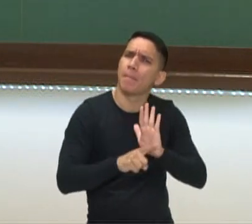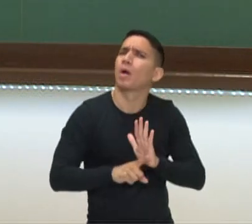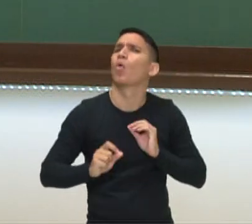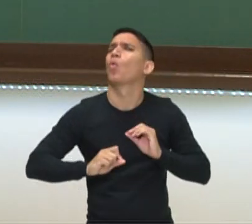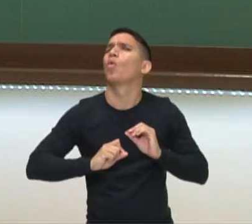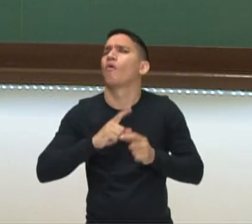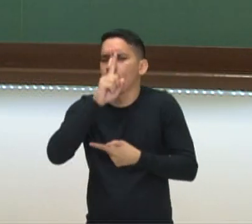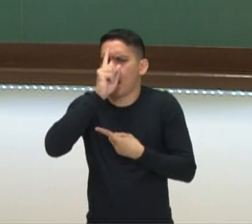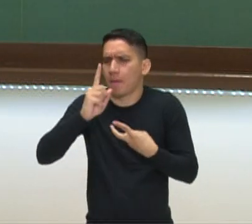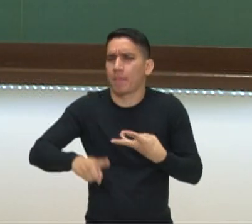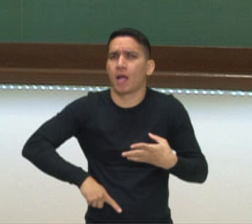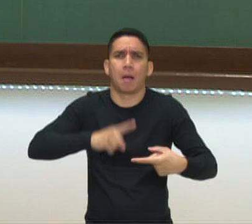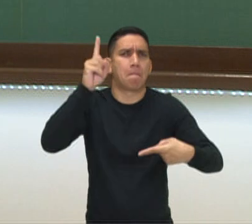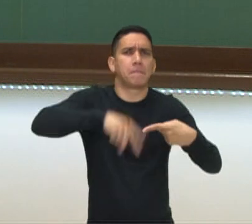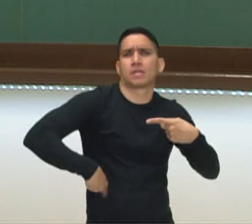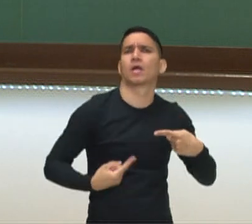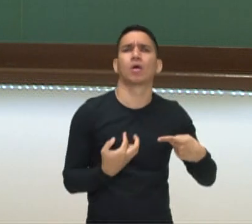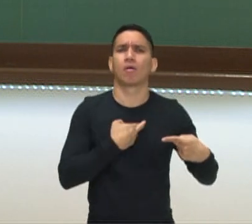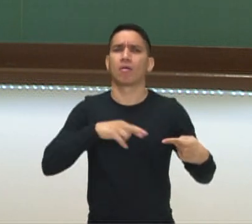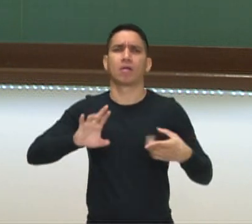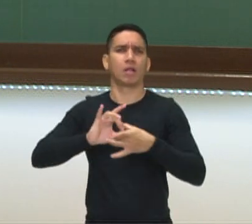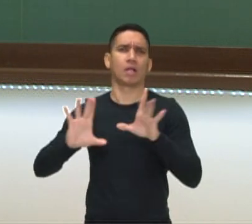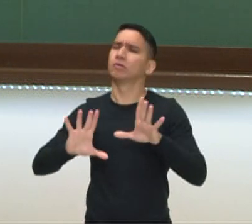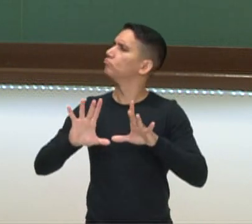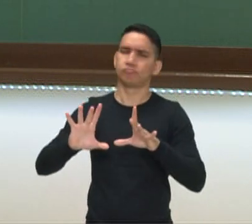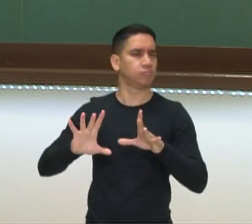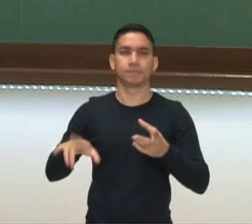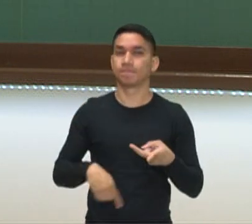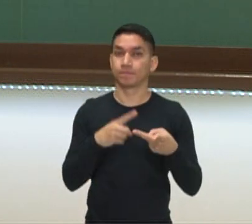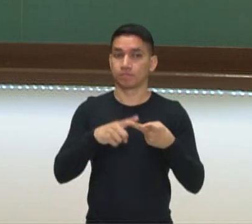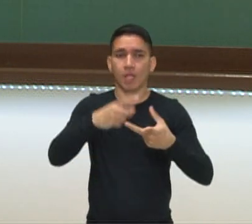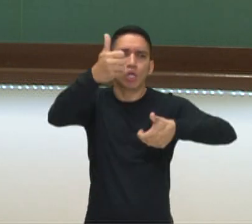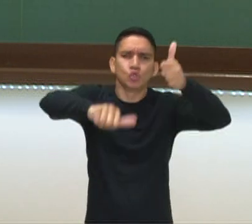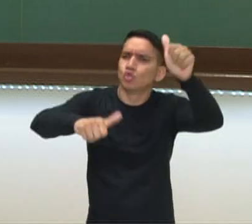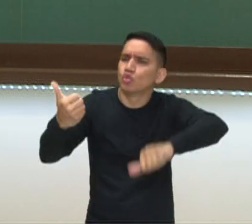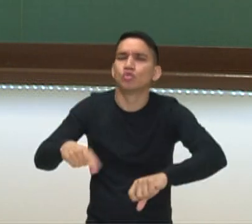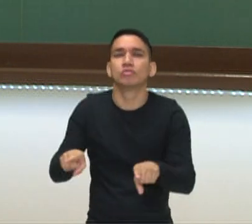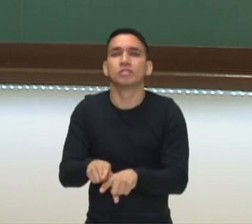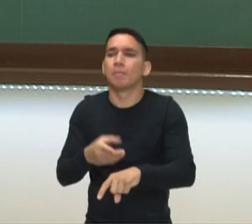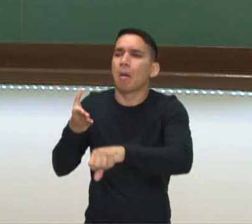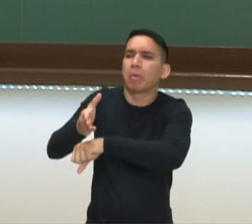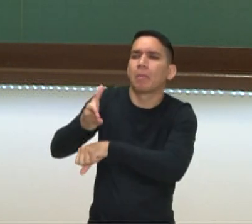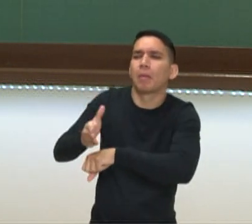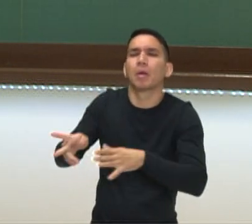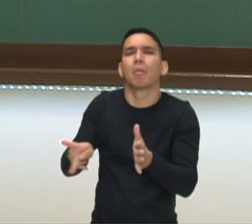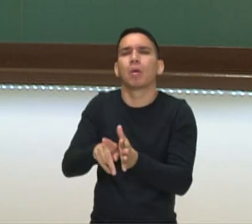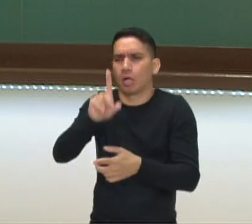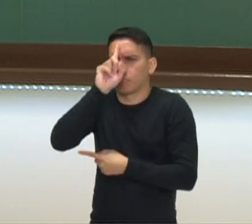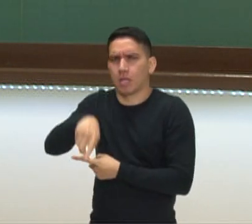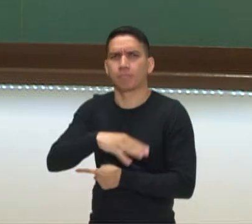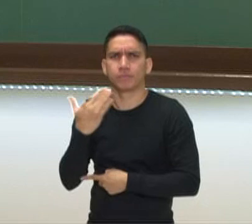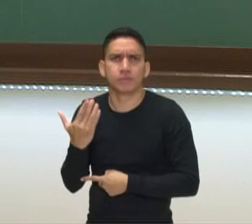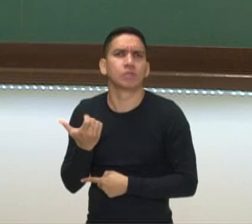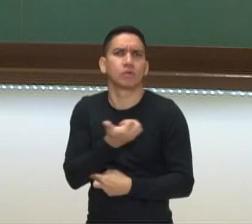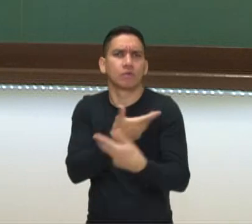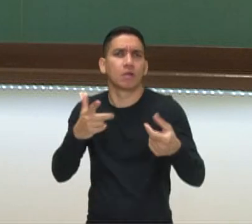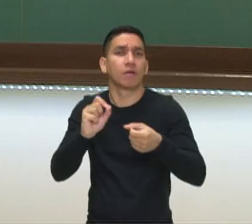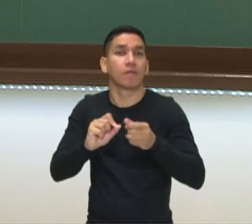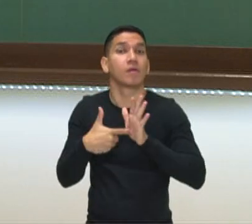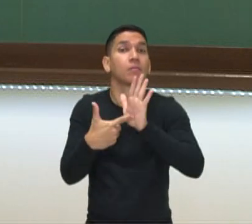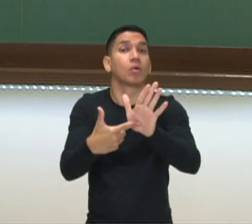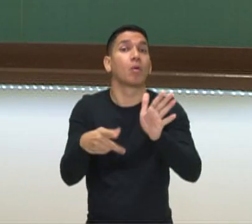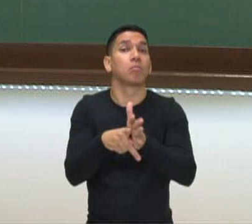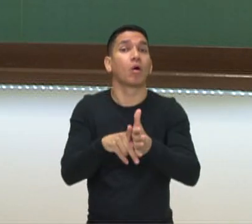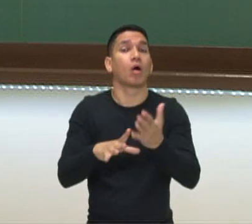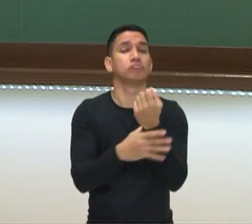liberdade religiosa, né, julgando e participando inclusive das execuções. Por quê? Para mostrar o seu